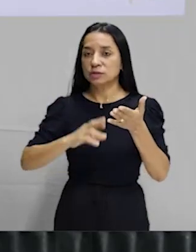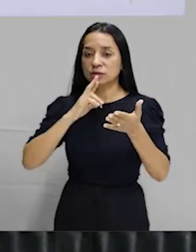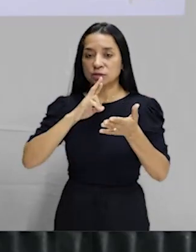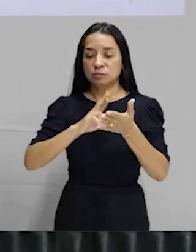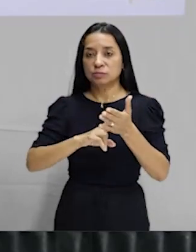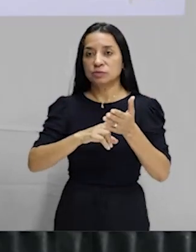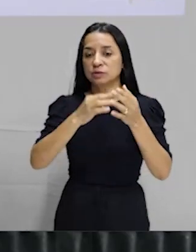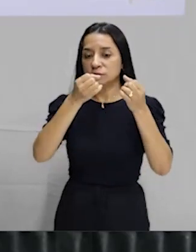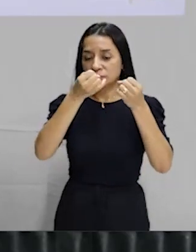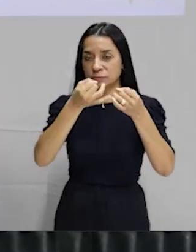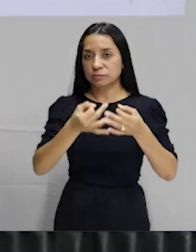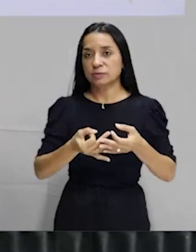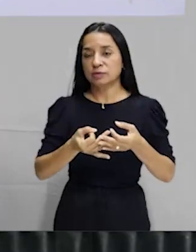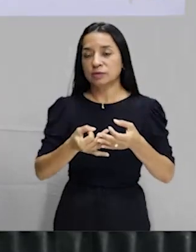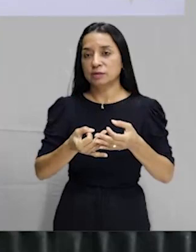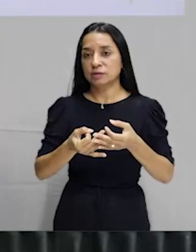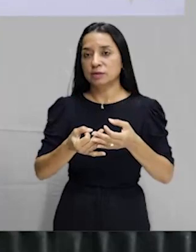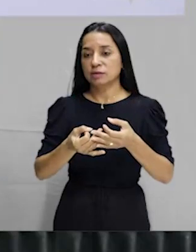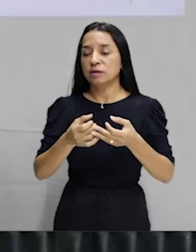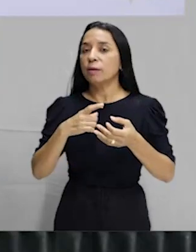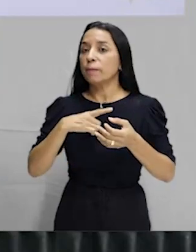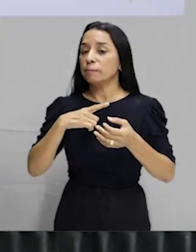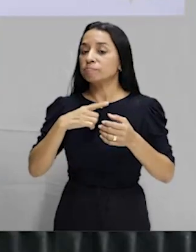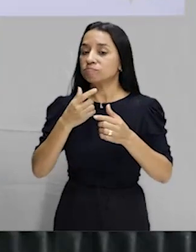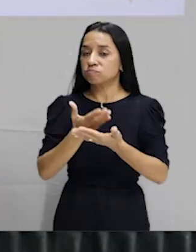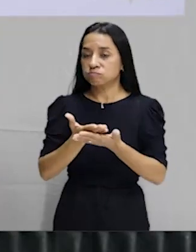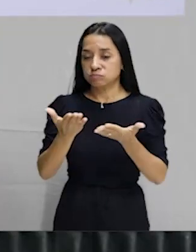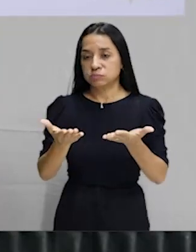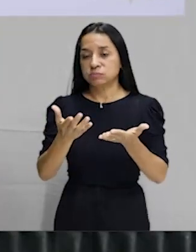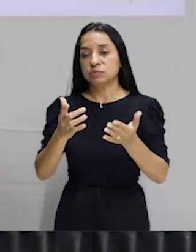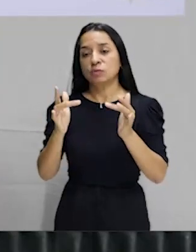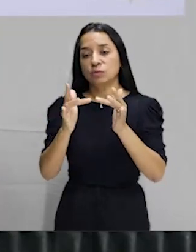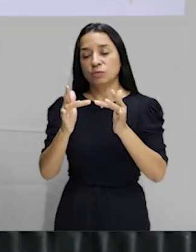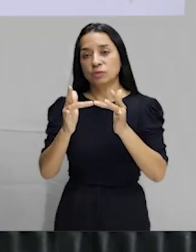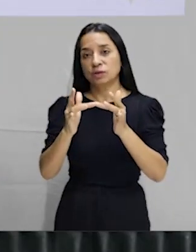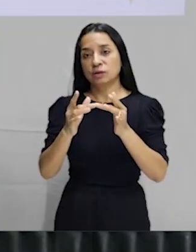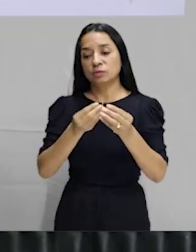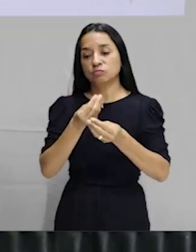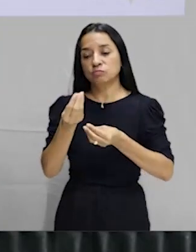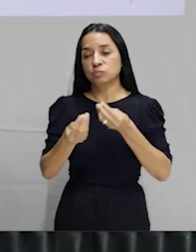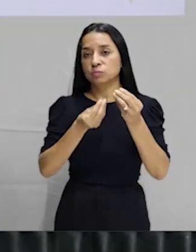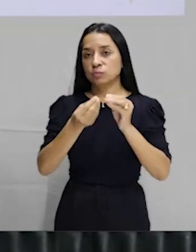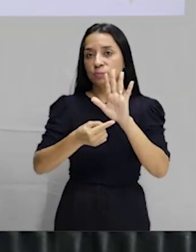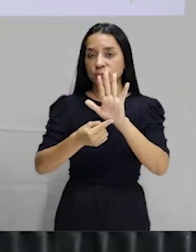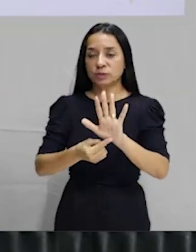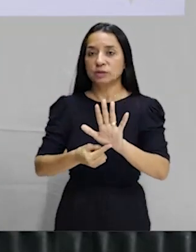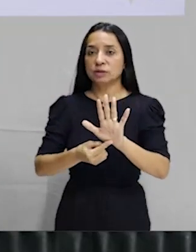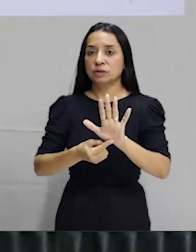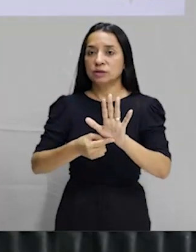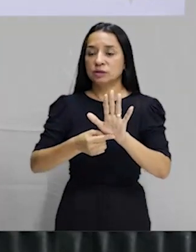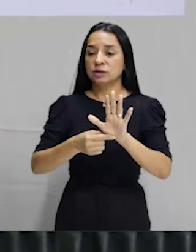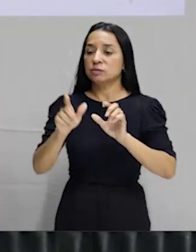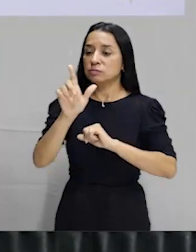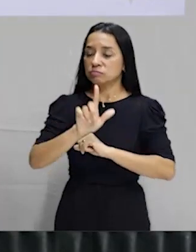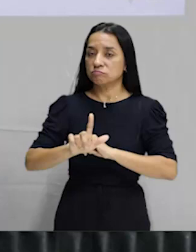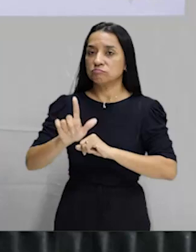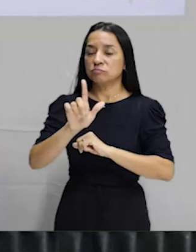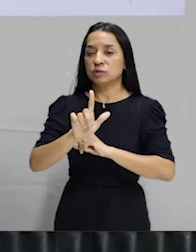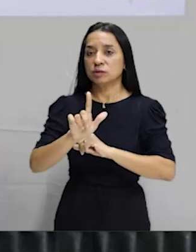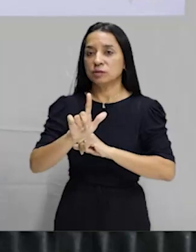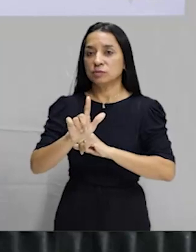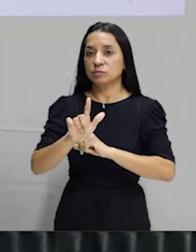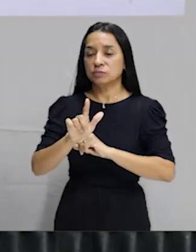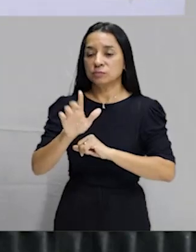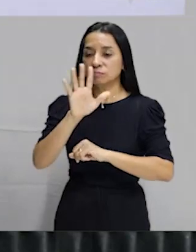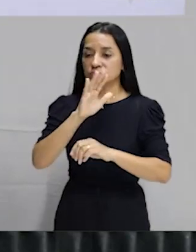para que você tivesse também contato, né, com os exercícios, como eles são apresentados aí na literatura em geral, tá? E, claro, a